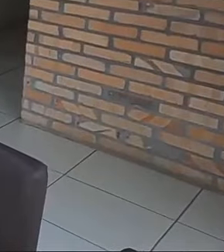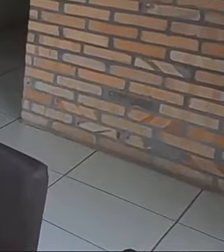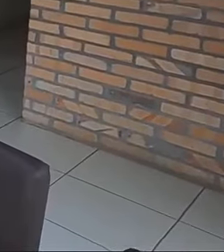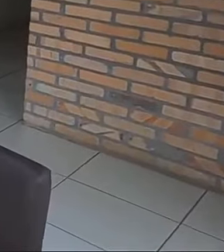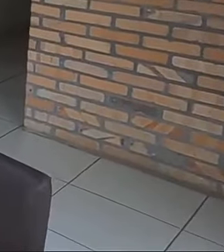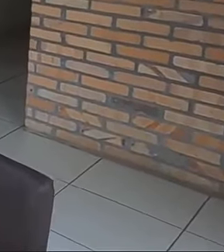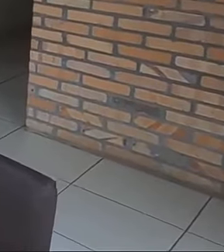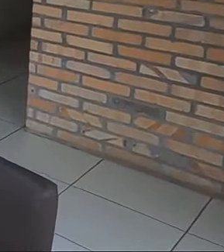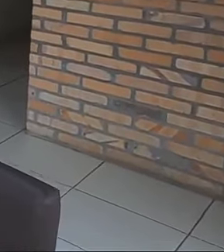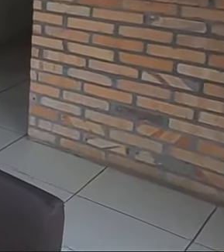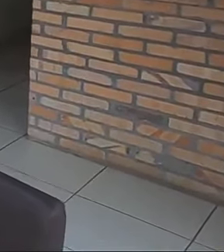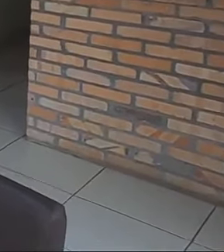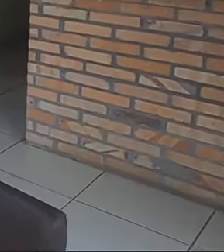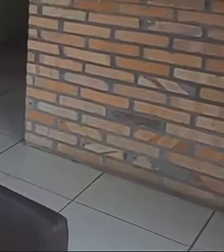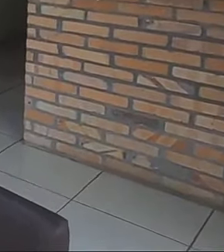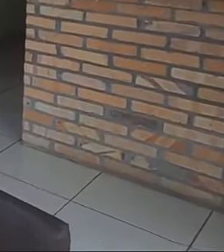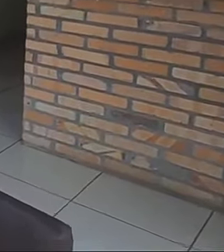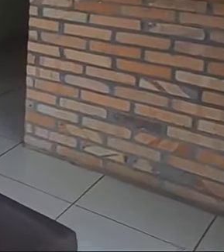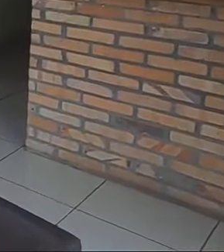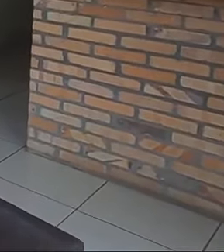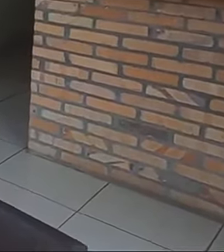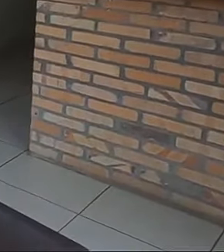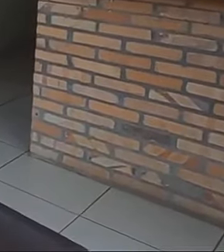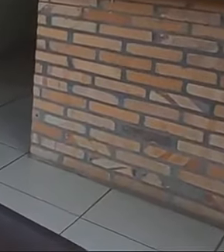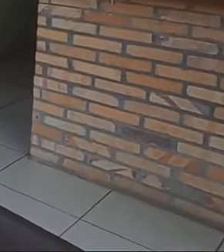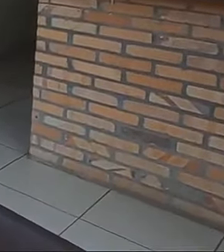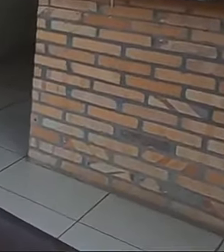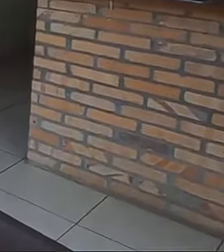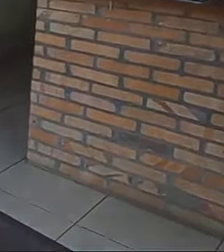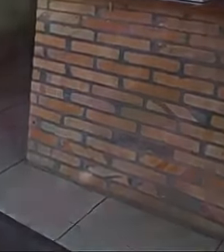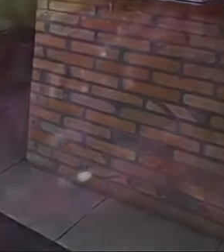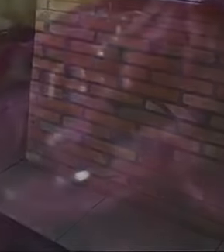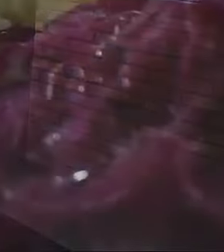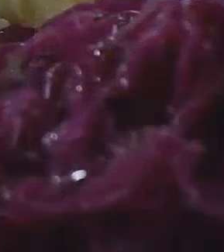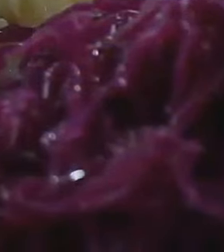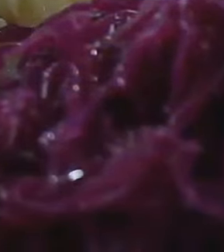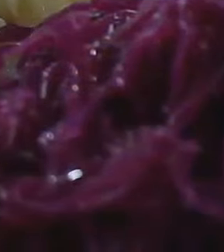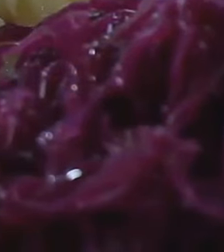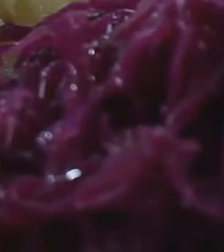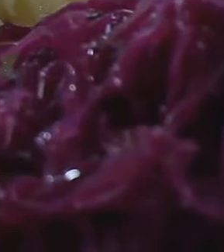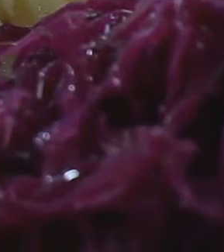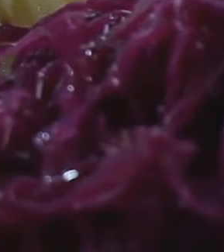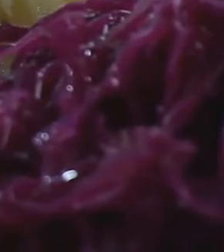e eu desejo que vocês teste e um bom apetite para vocês